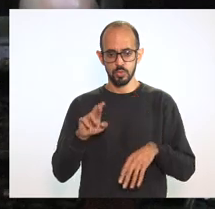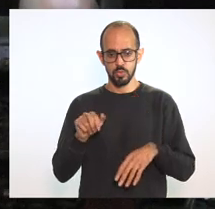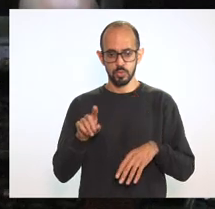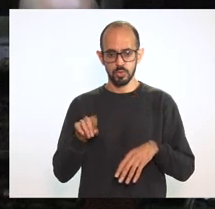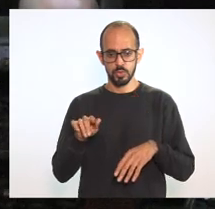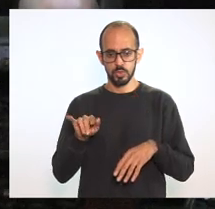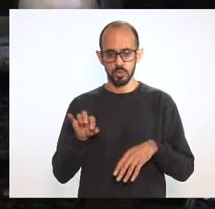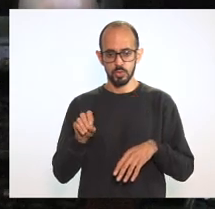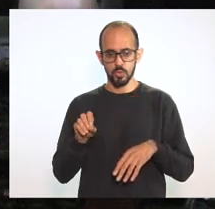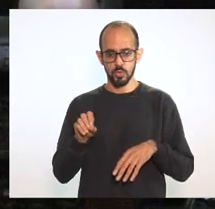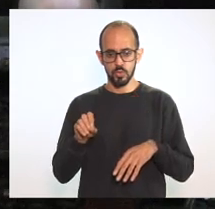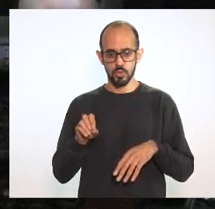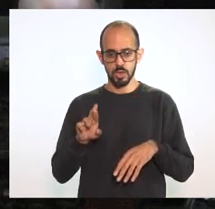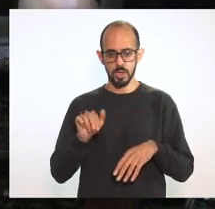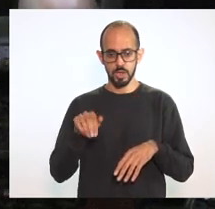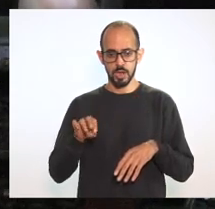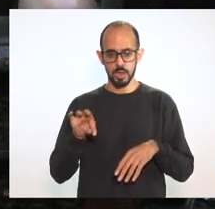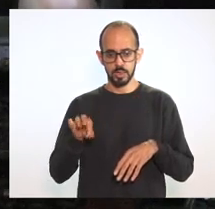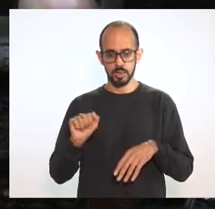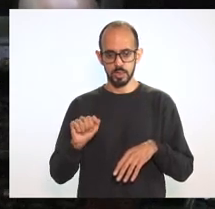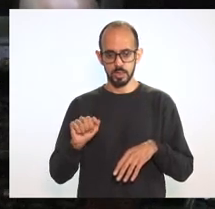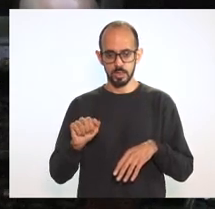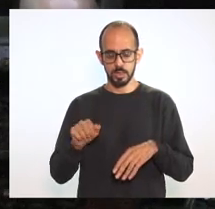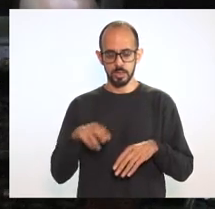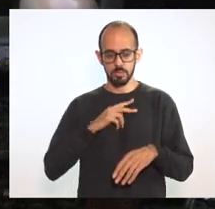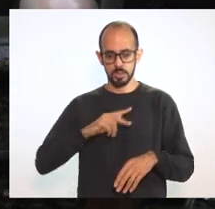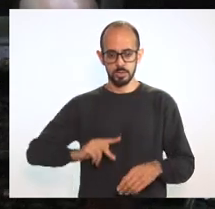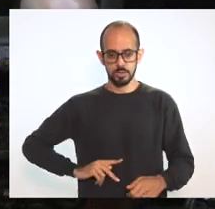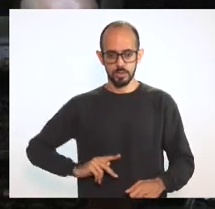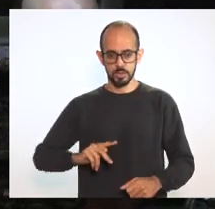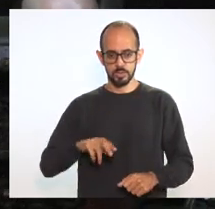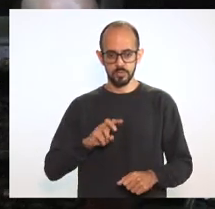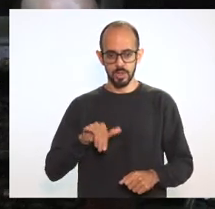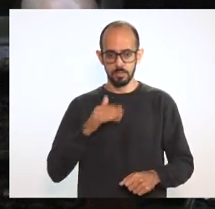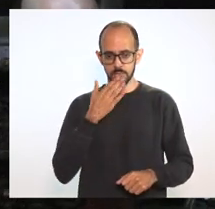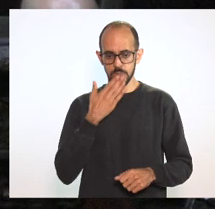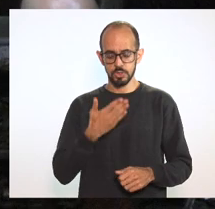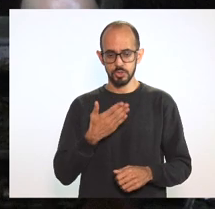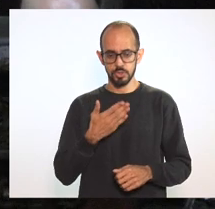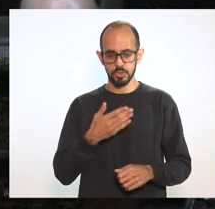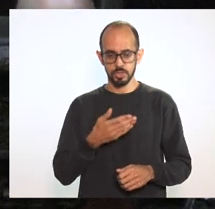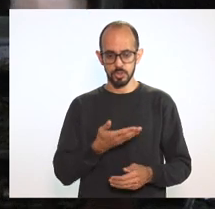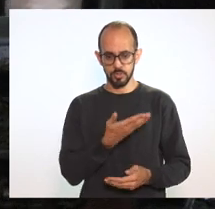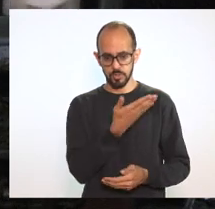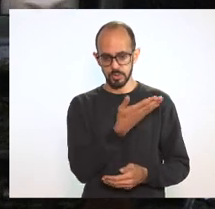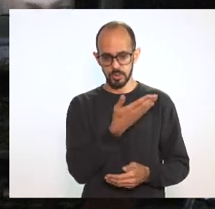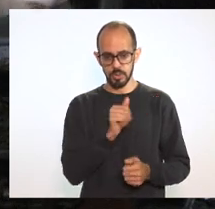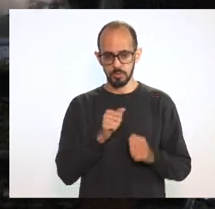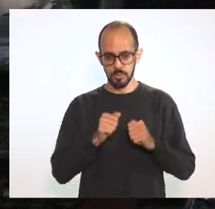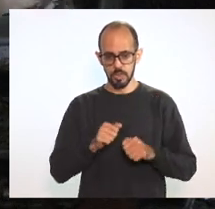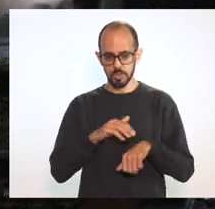Renata Souza. A presidência vai pedir que Vossa Excelência possa